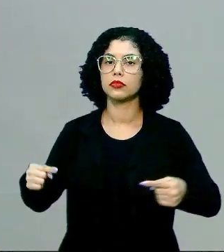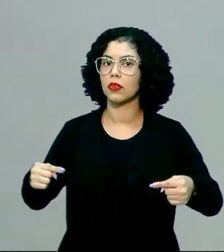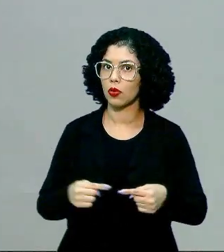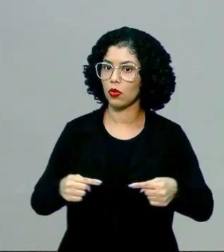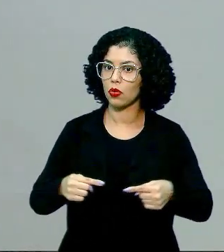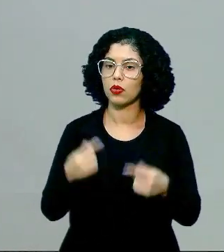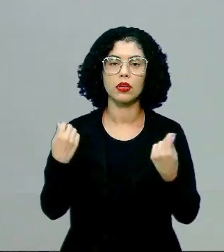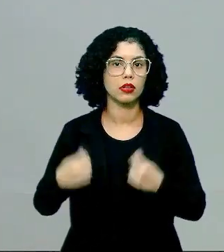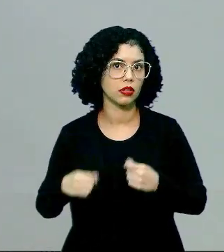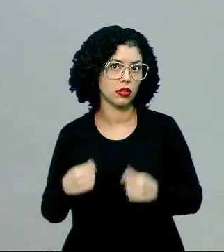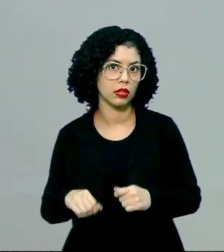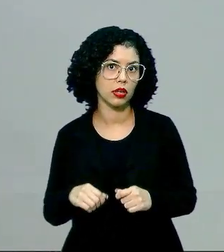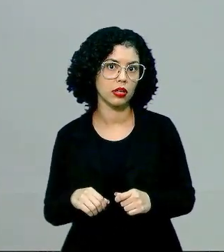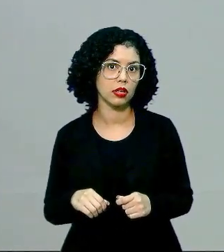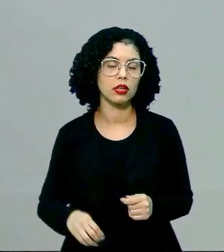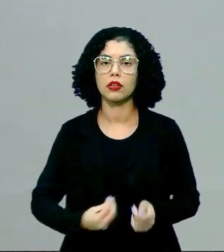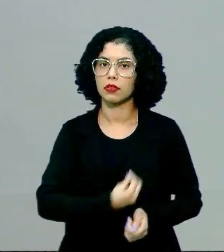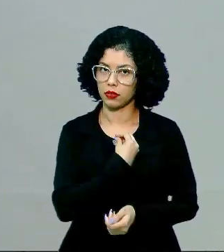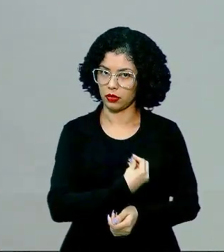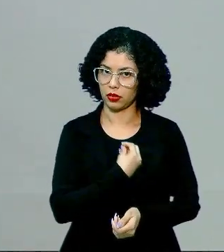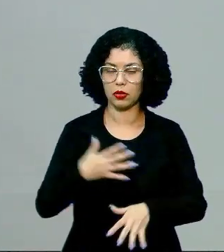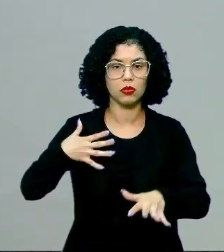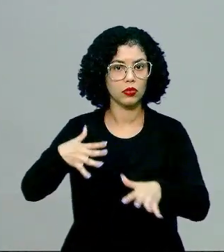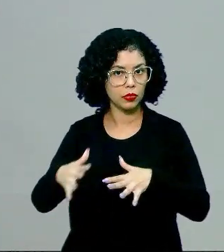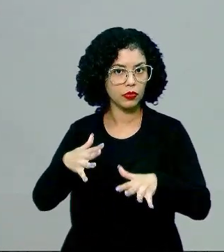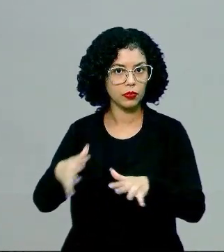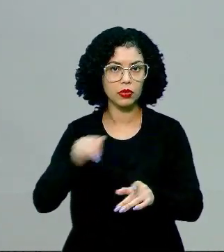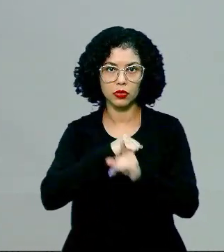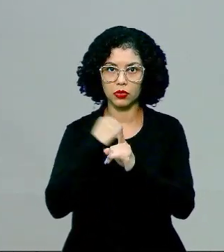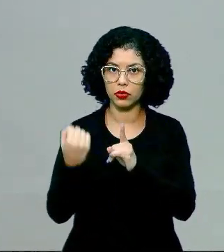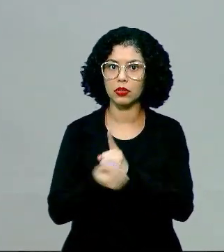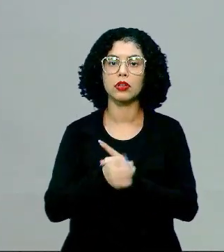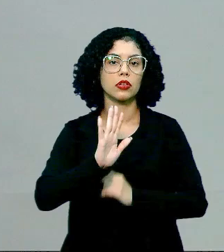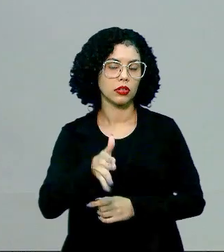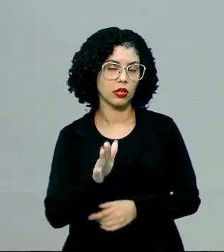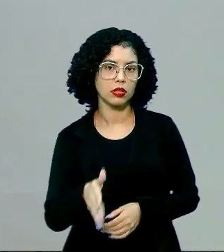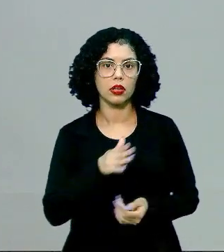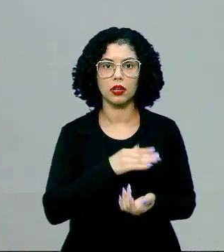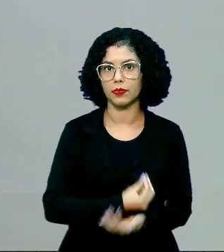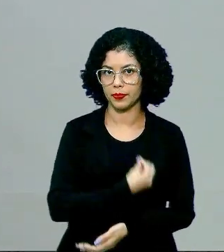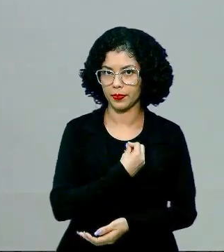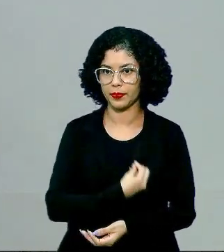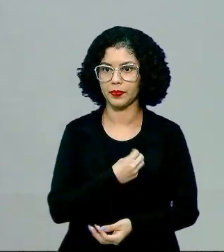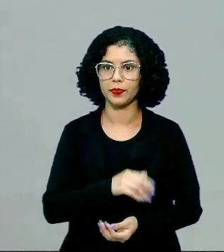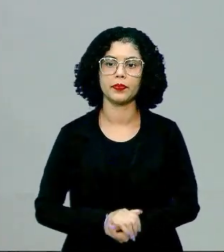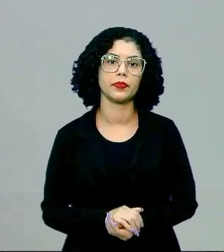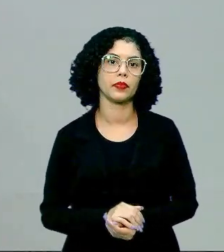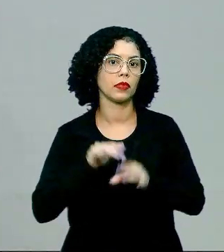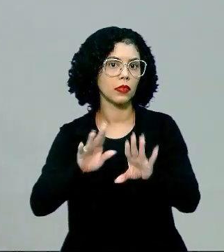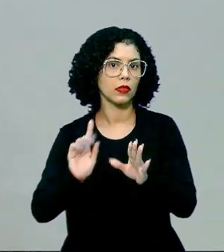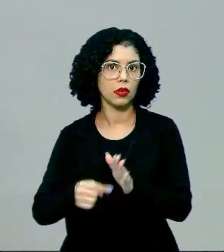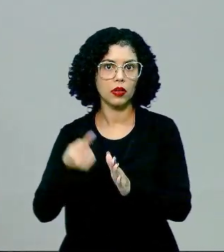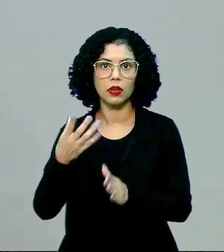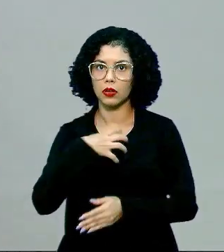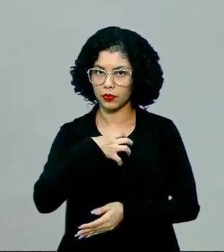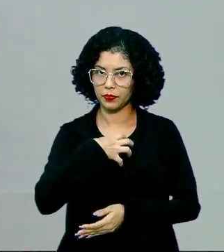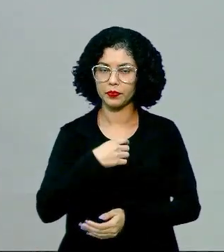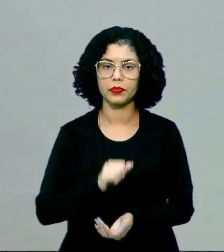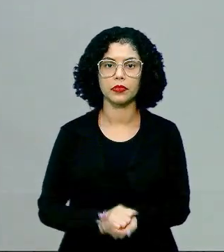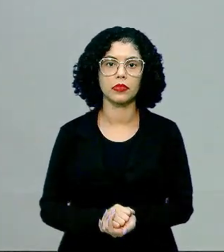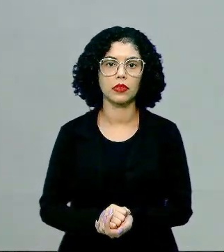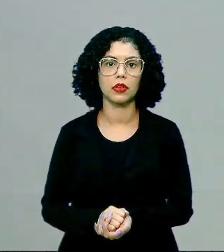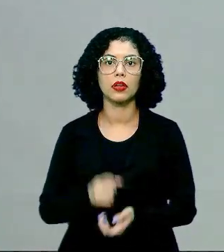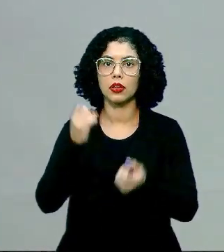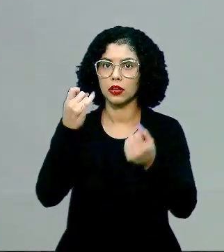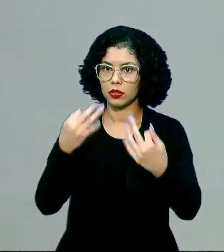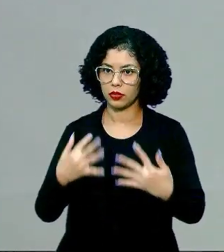acordo com as necessidades evidenciadas, os movimentos sociais já se faziam presente. Neste primeiro momento,